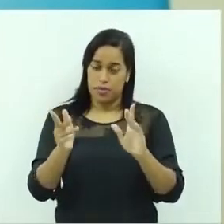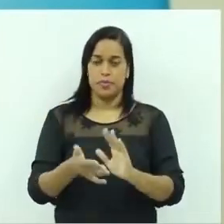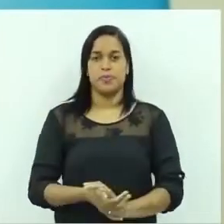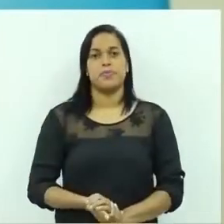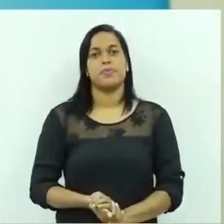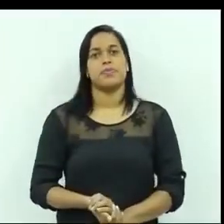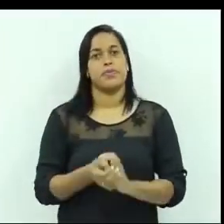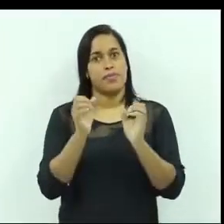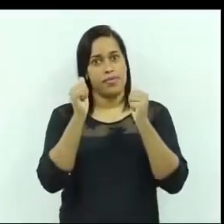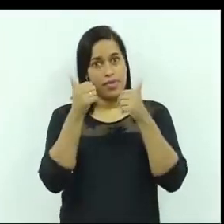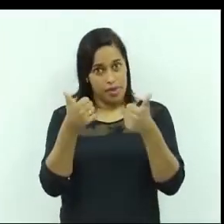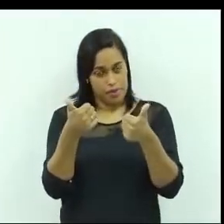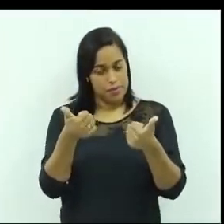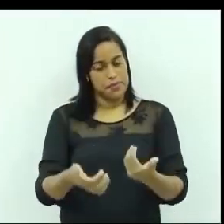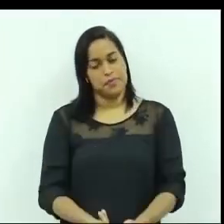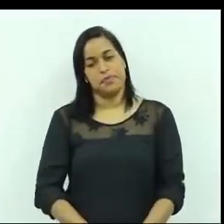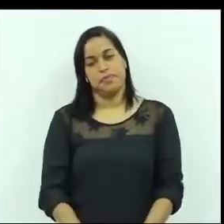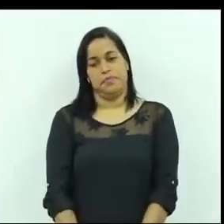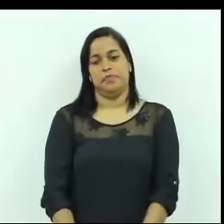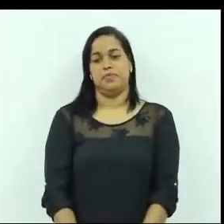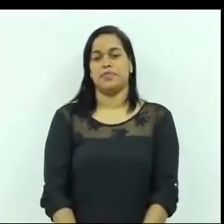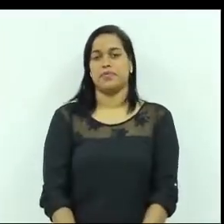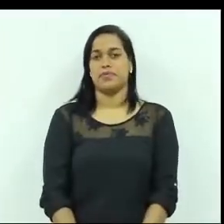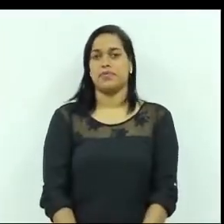solicitar. Legal?